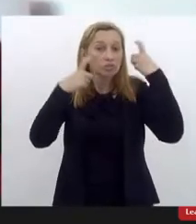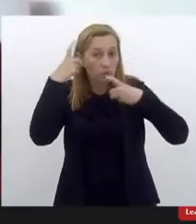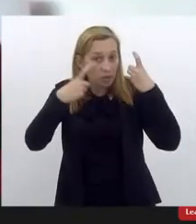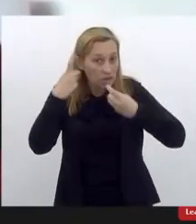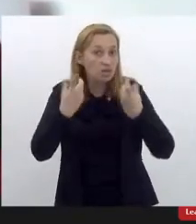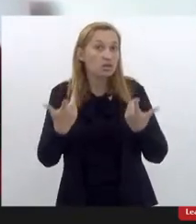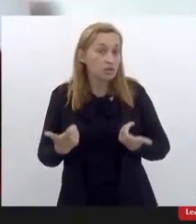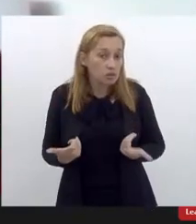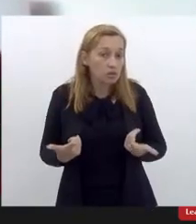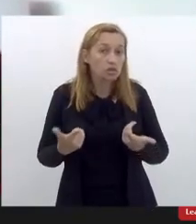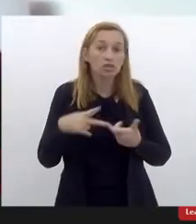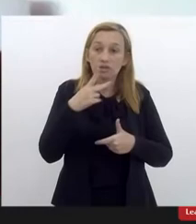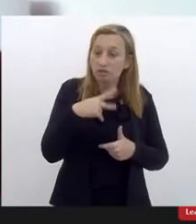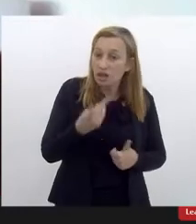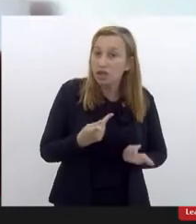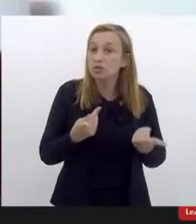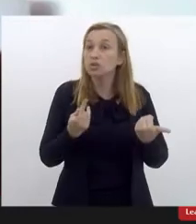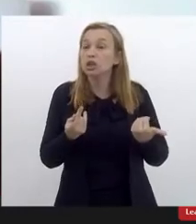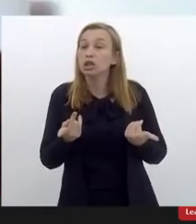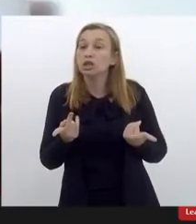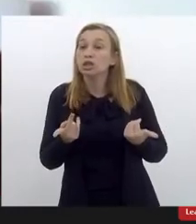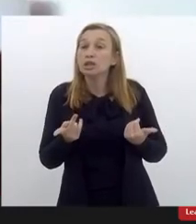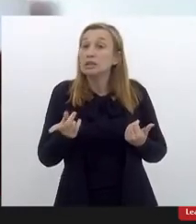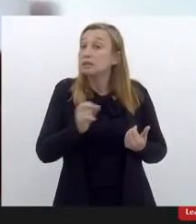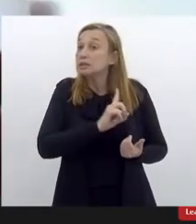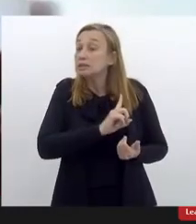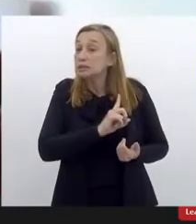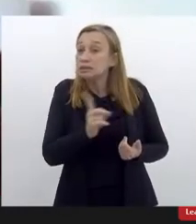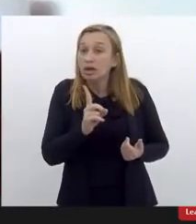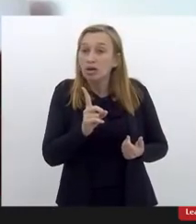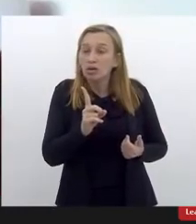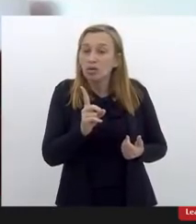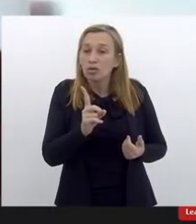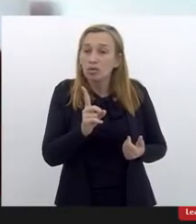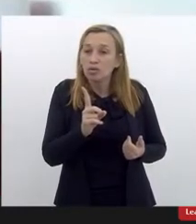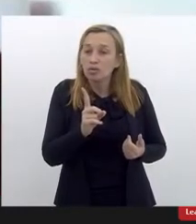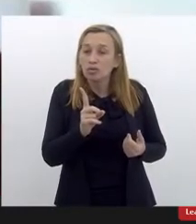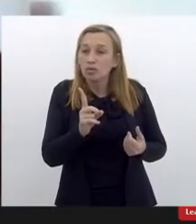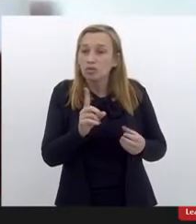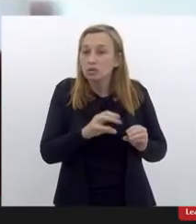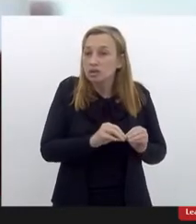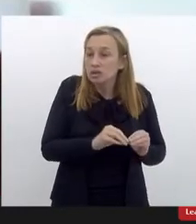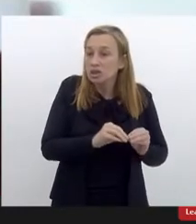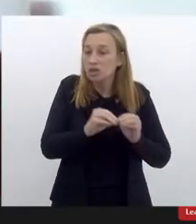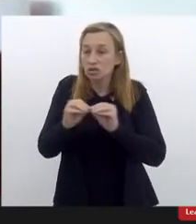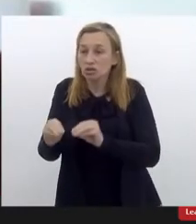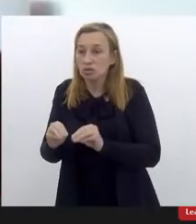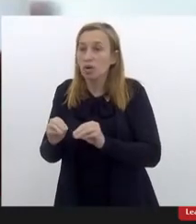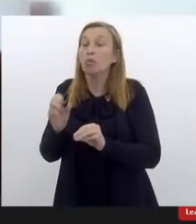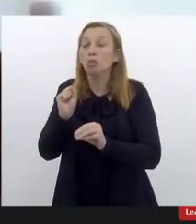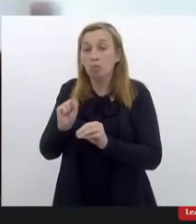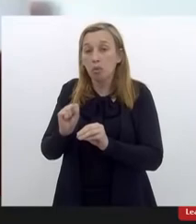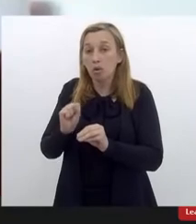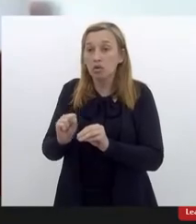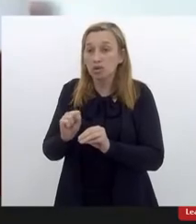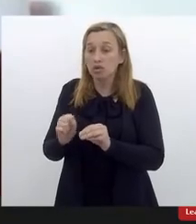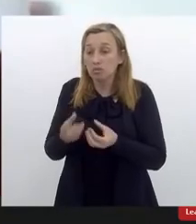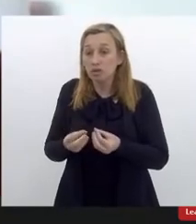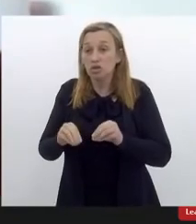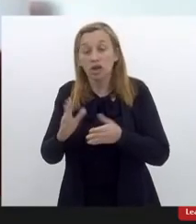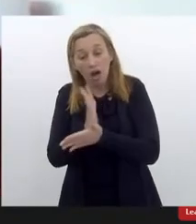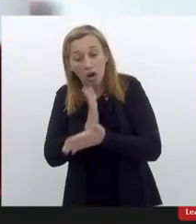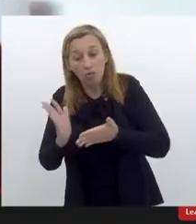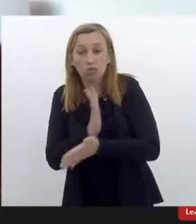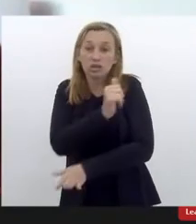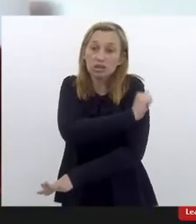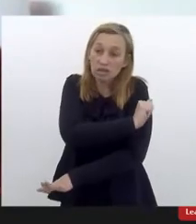está levantando de que a não existência de uma transição pode fazer com que alguns estudantes fiquem no